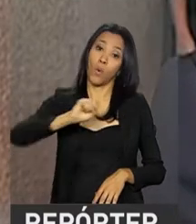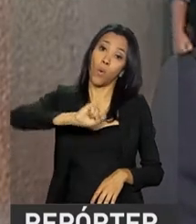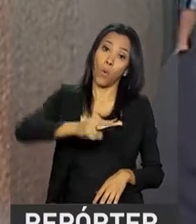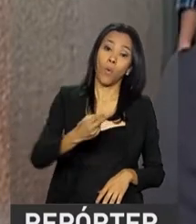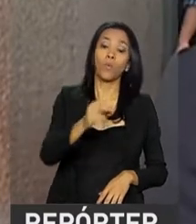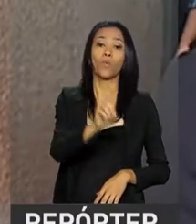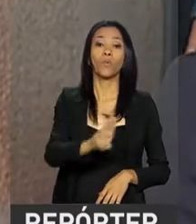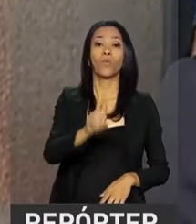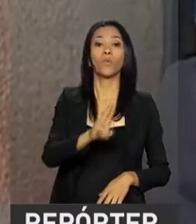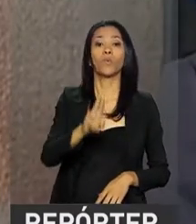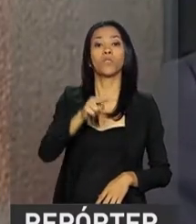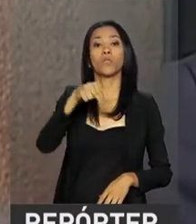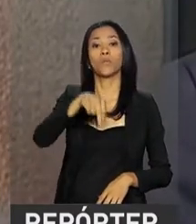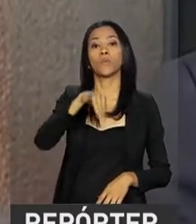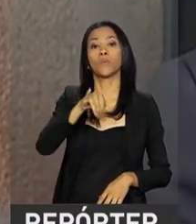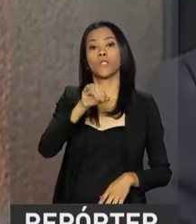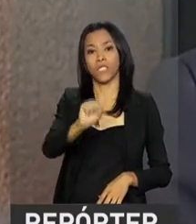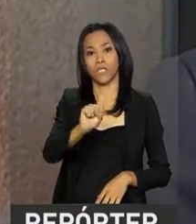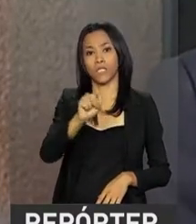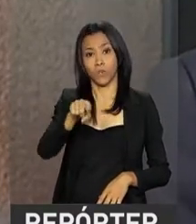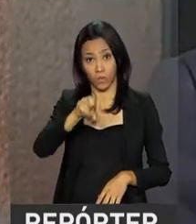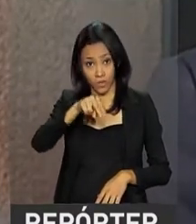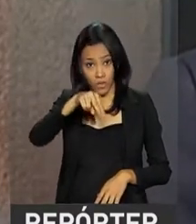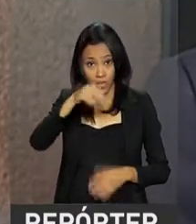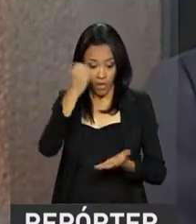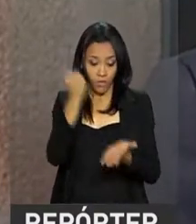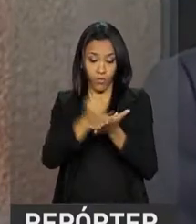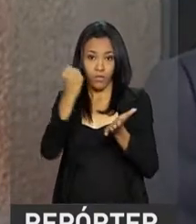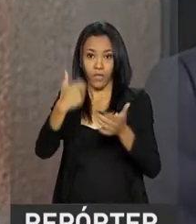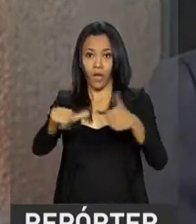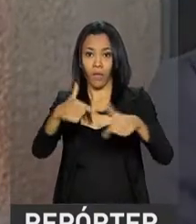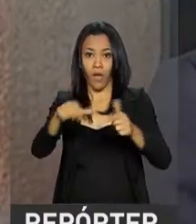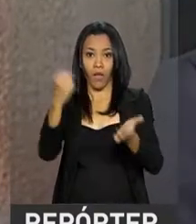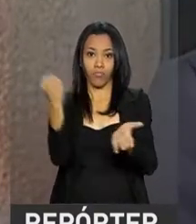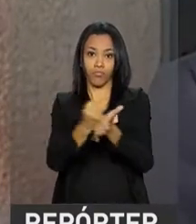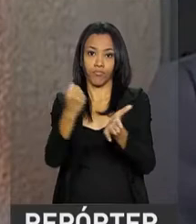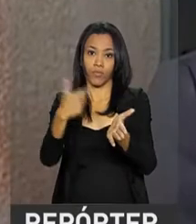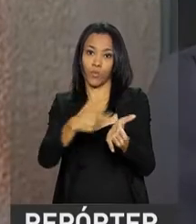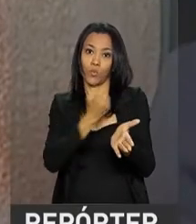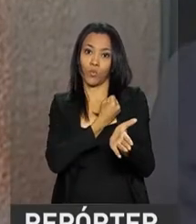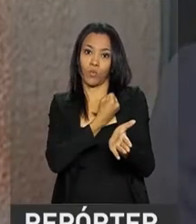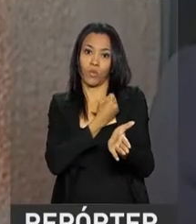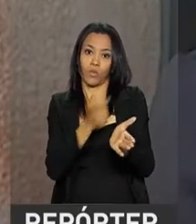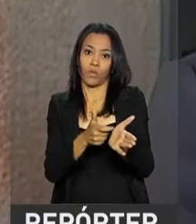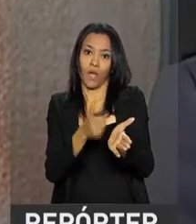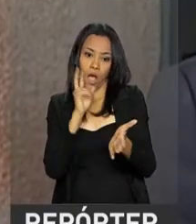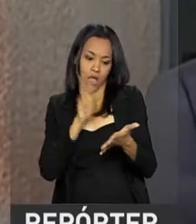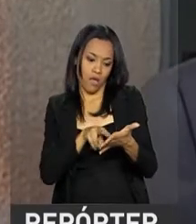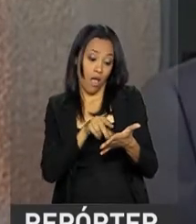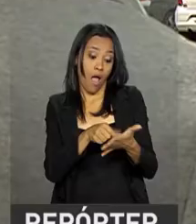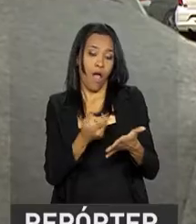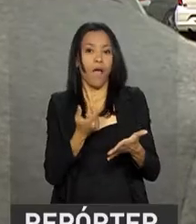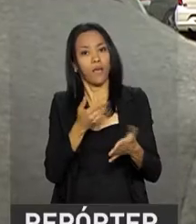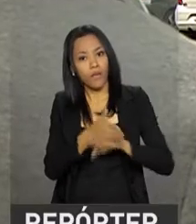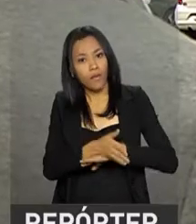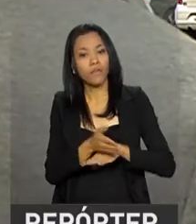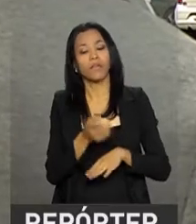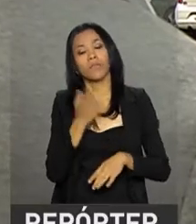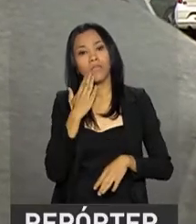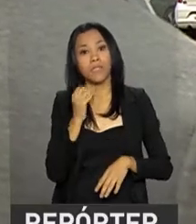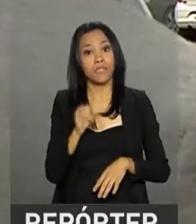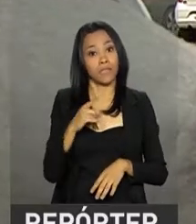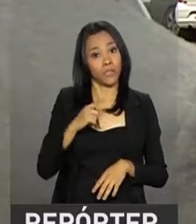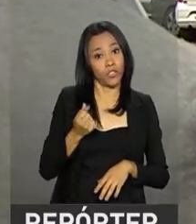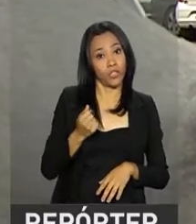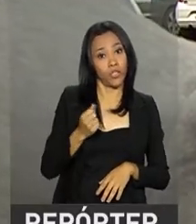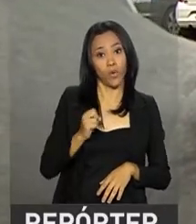número de registro na carteira de trabalho ele é o mais indicado que ele com certeza vai buscar um cadastro do pis se ele tem ou não um saldo a receber a dona rosilda